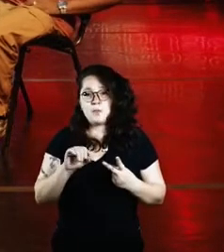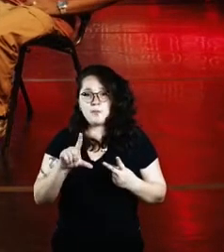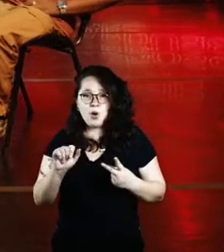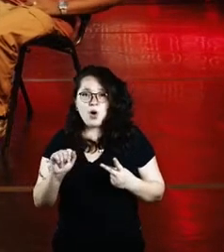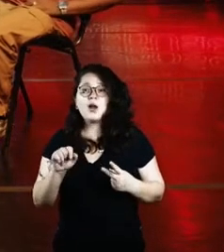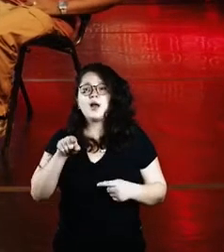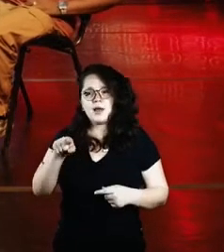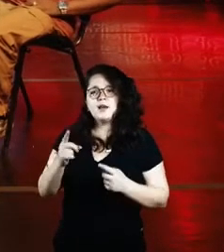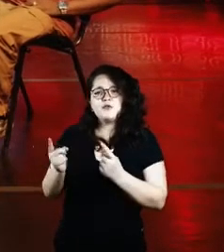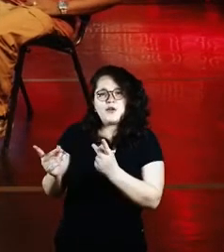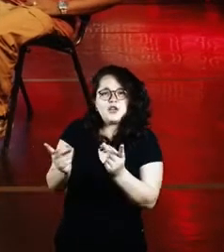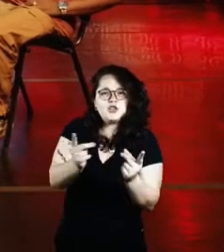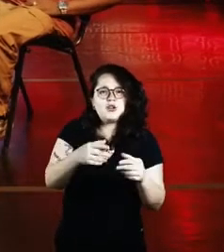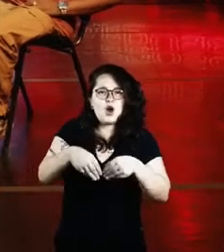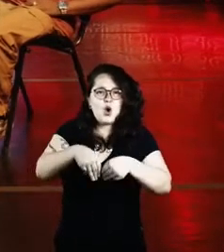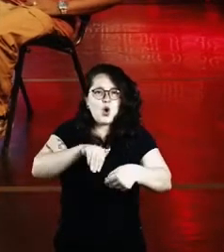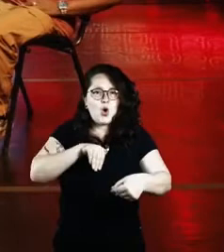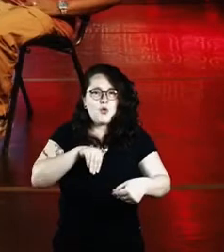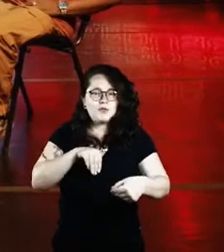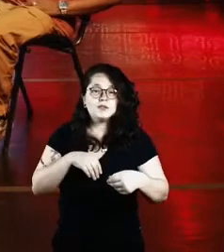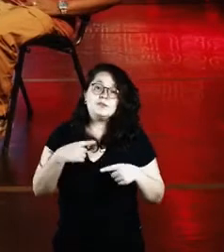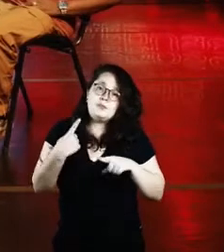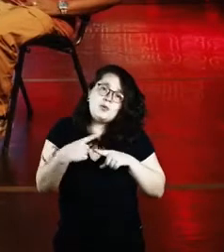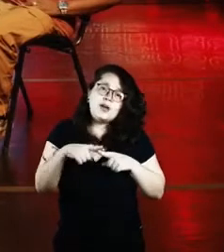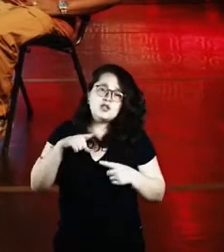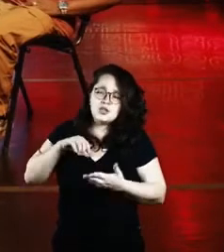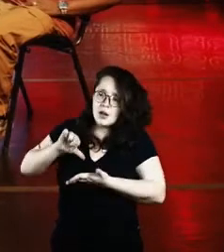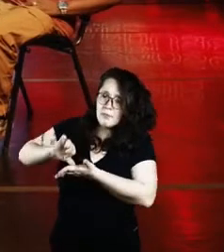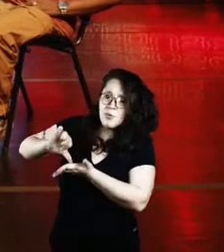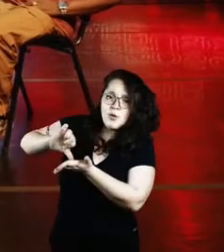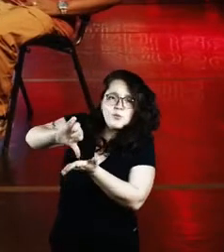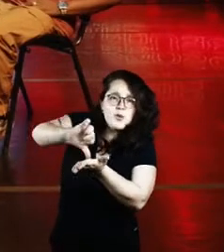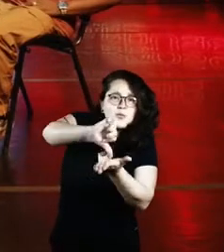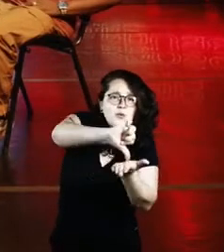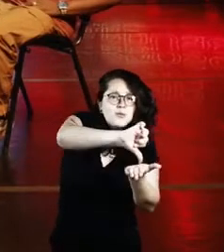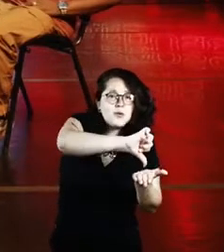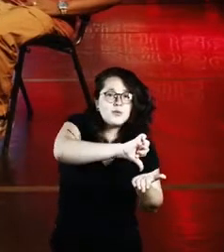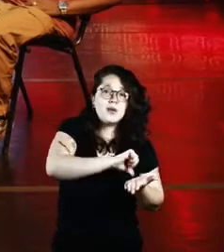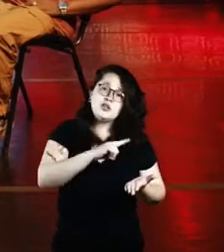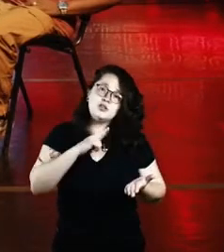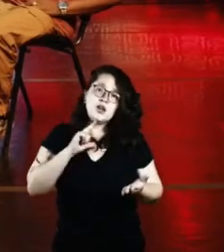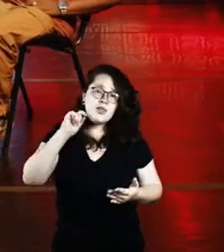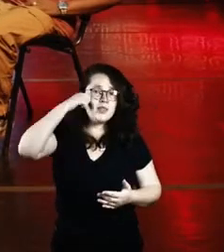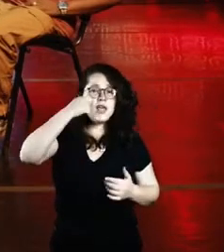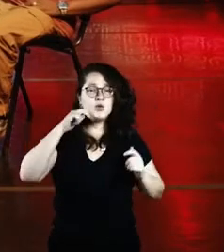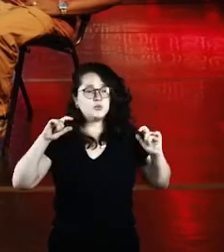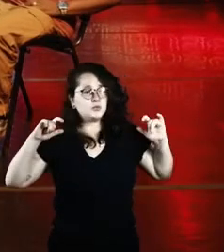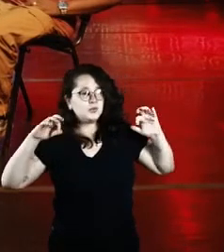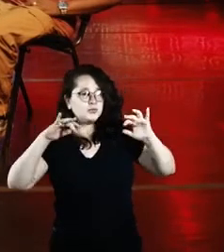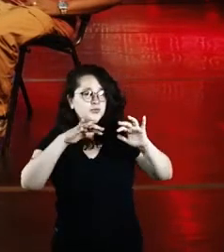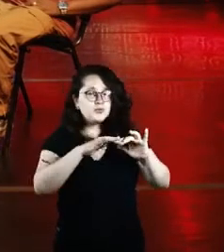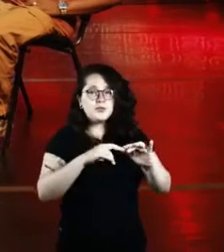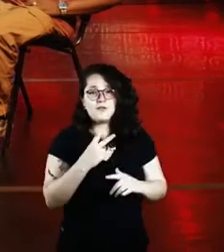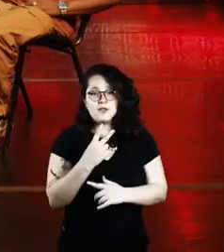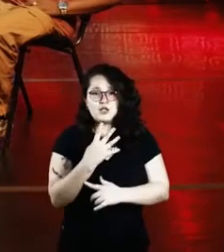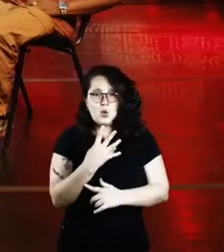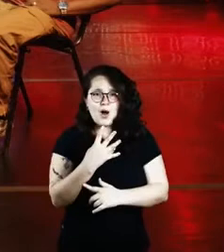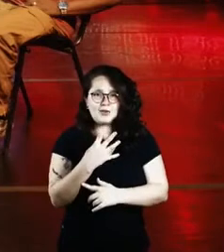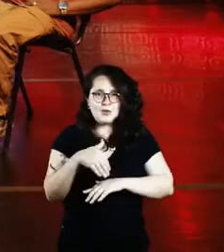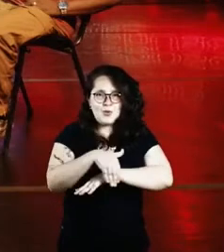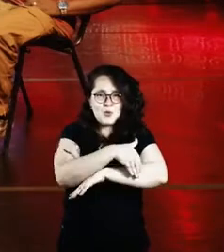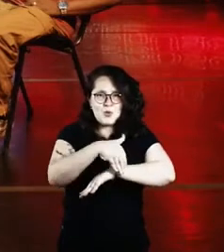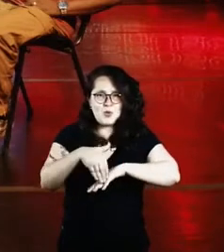convites. Porque tipo, tem os points, né? Não tem jeito. Tem o point da Negrada, 24 de maio,